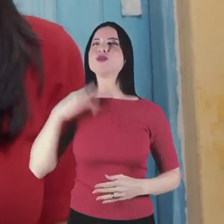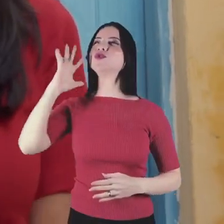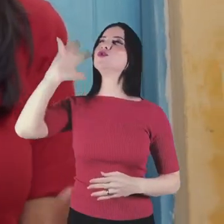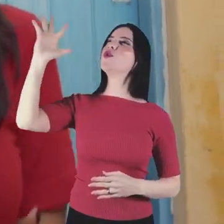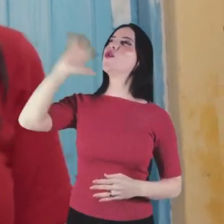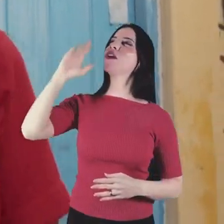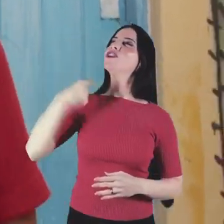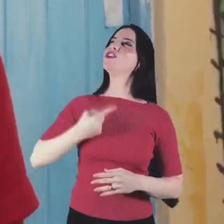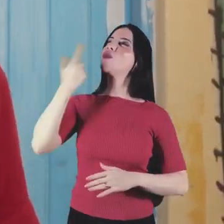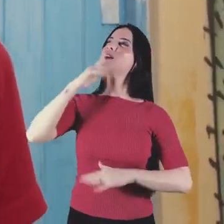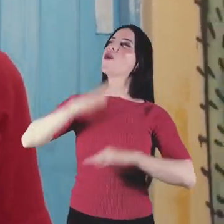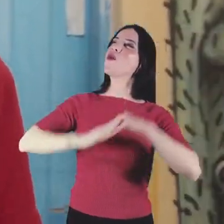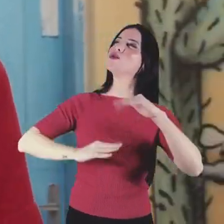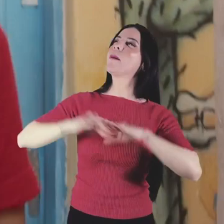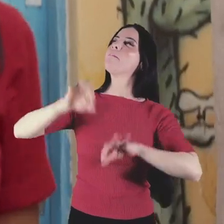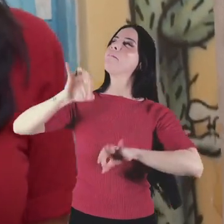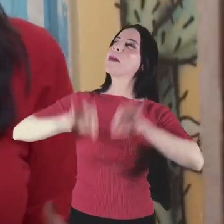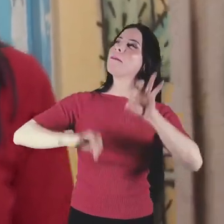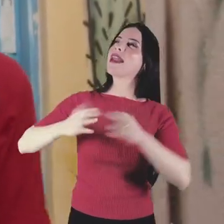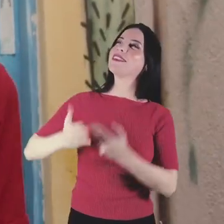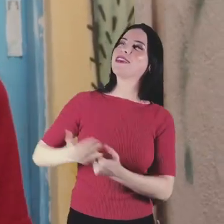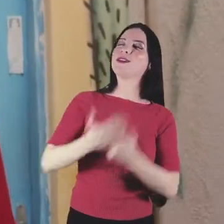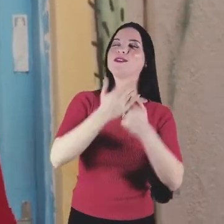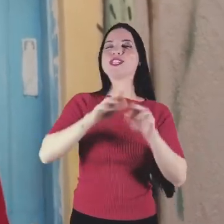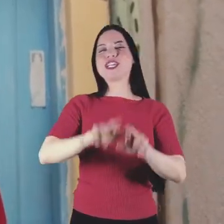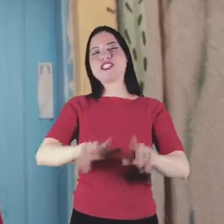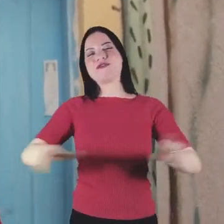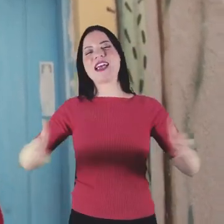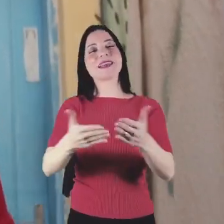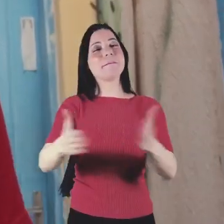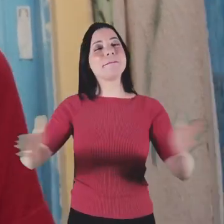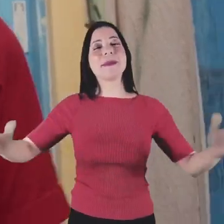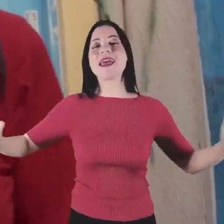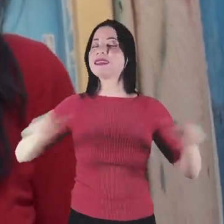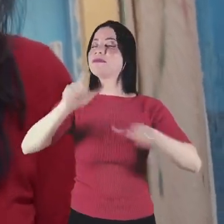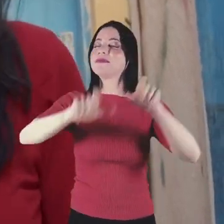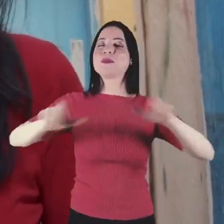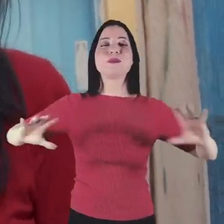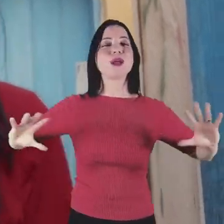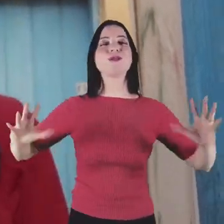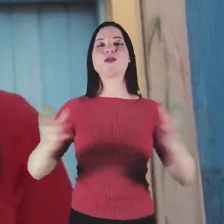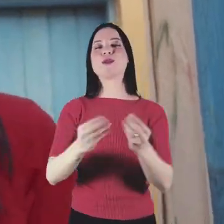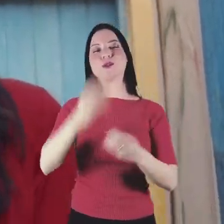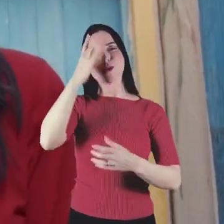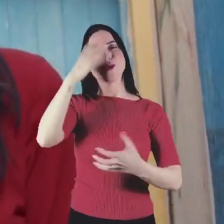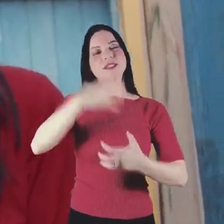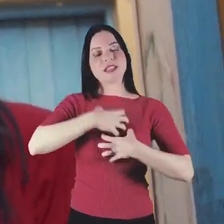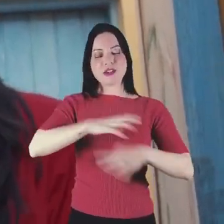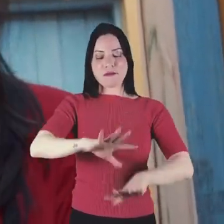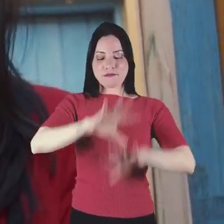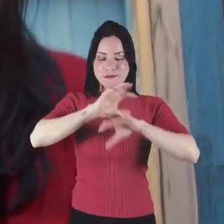cada vez mais uma tecnologia que seja diversa, aberta, inclusiva para todos. Que todas as pessoas se